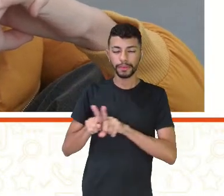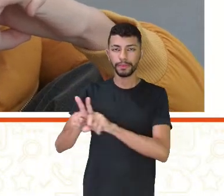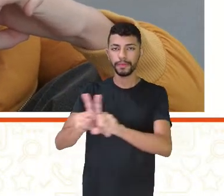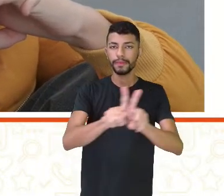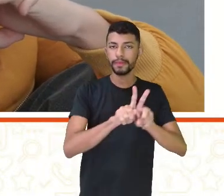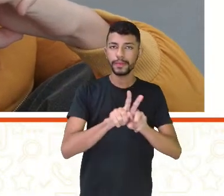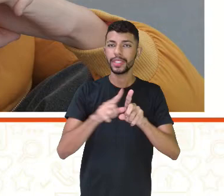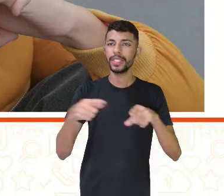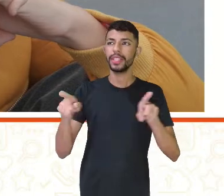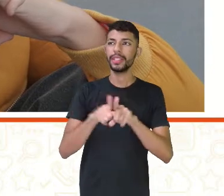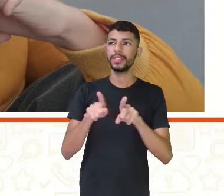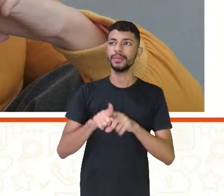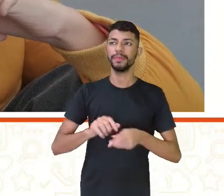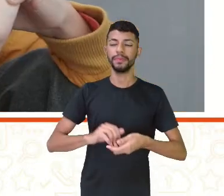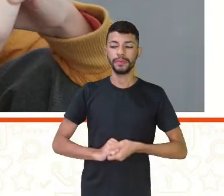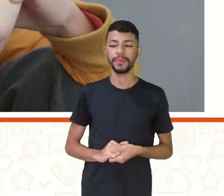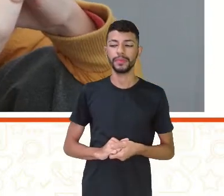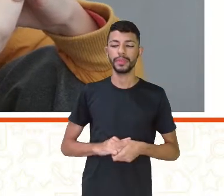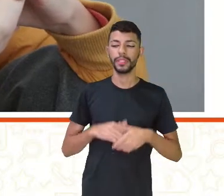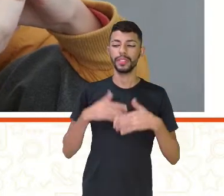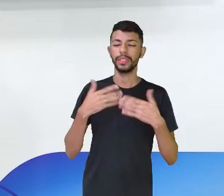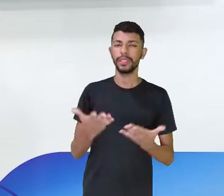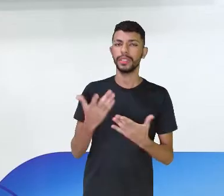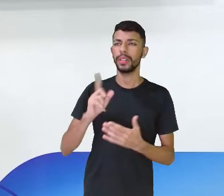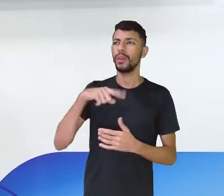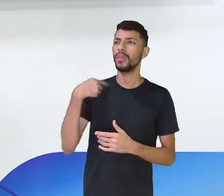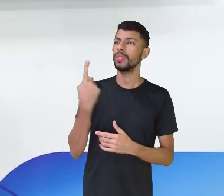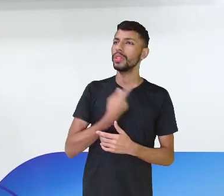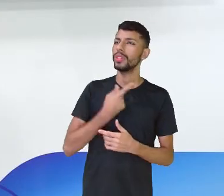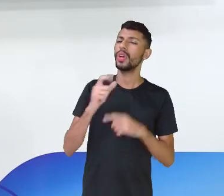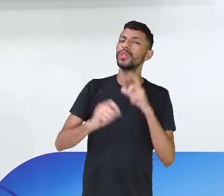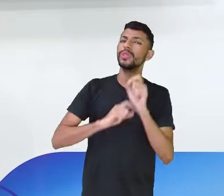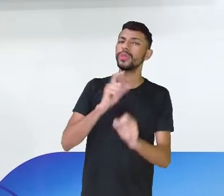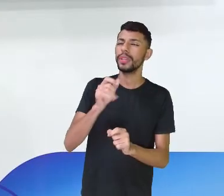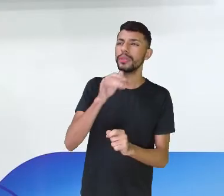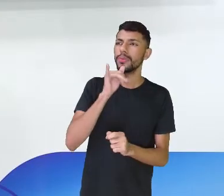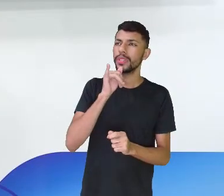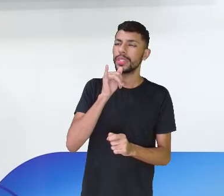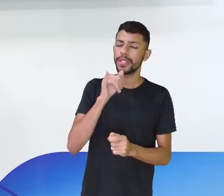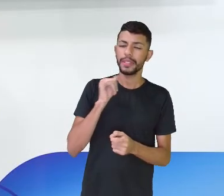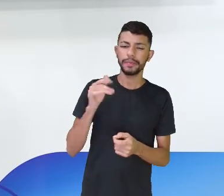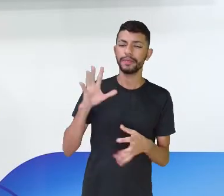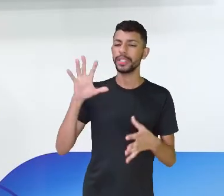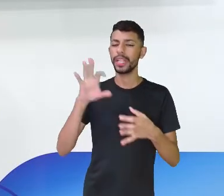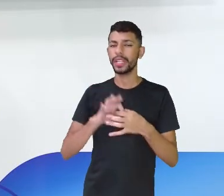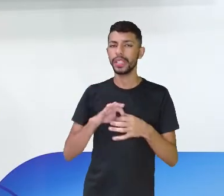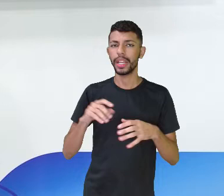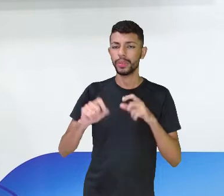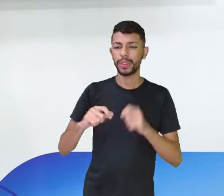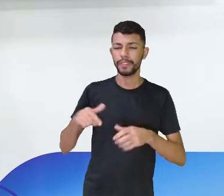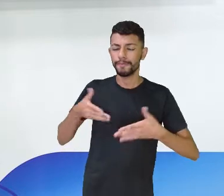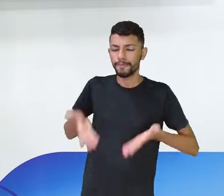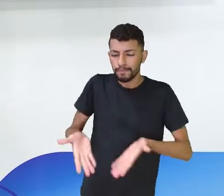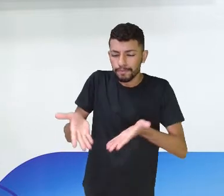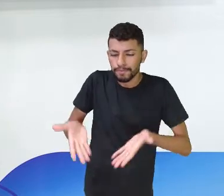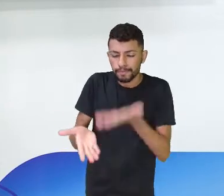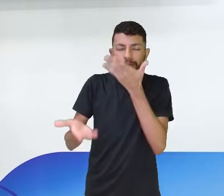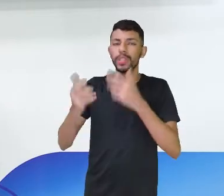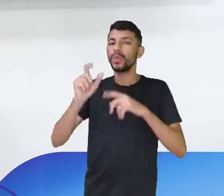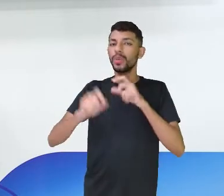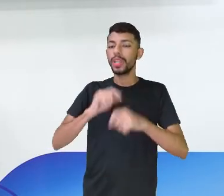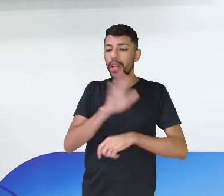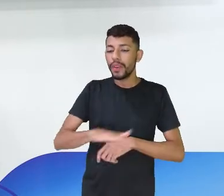e a resiliência. Veja, quando a gente trabalha o desenvolvimento das crianças a partir da